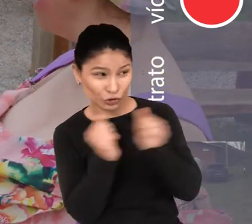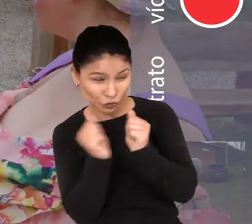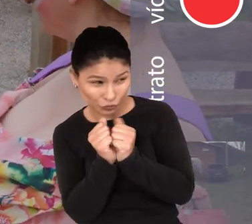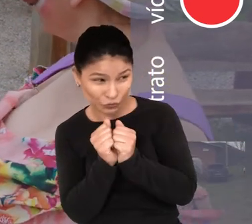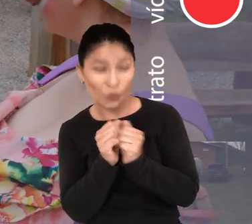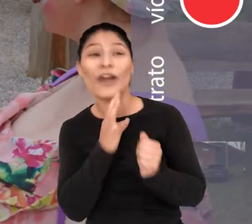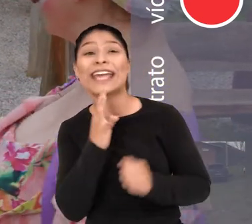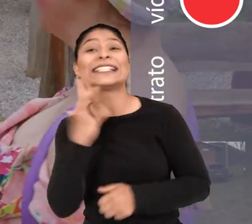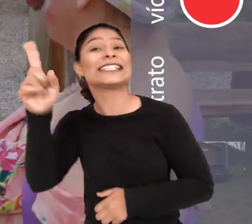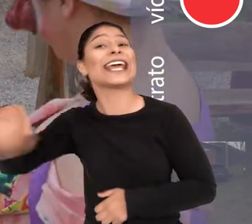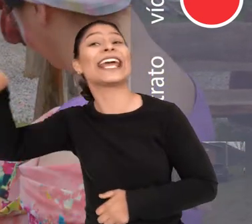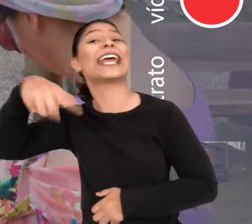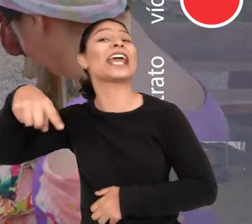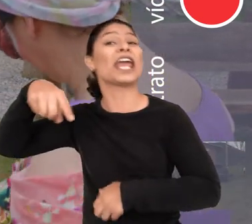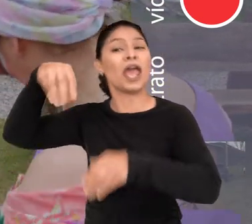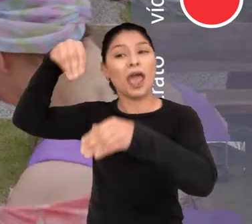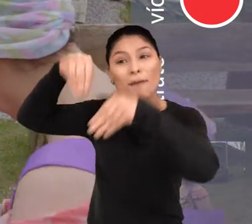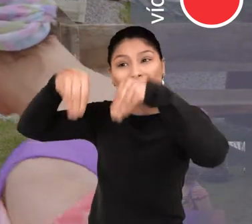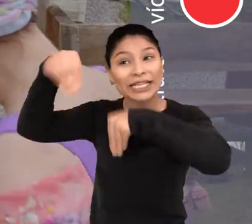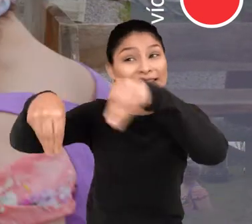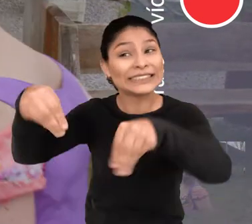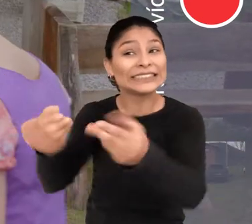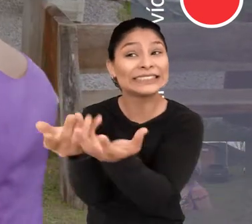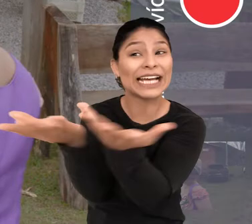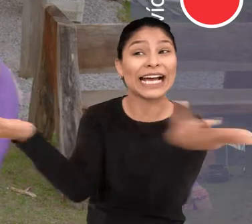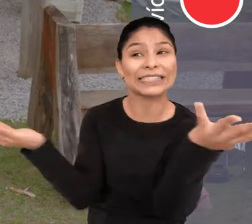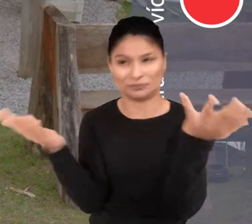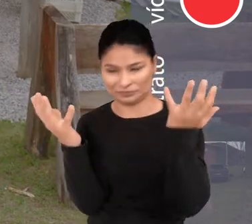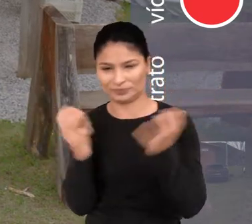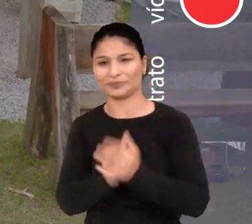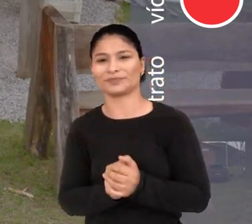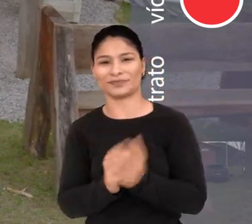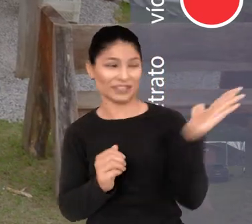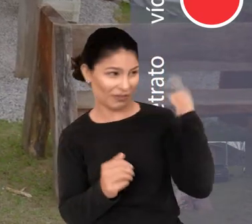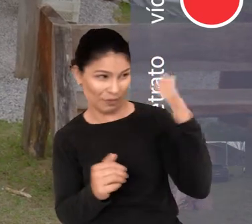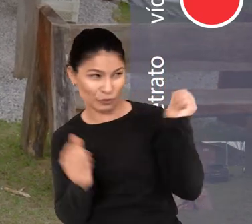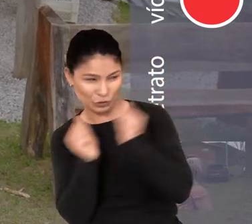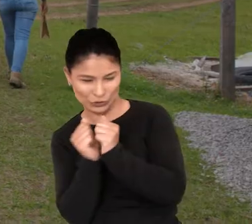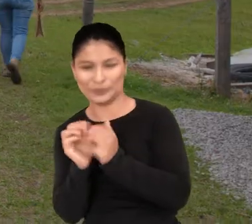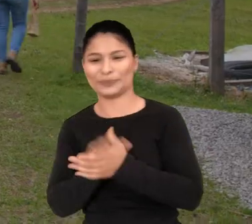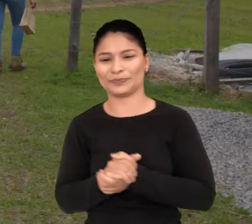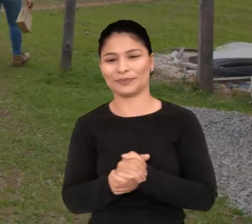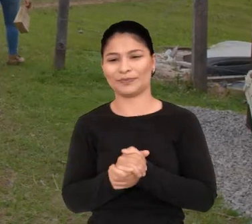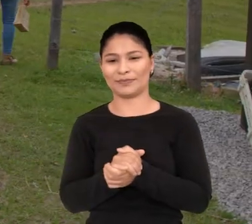Tu leva aí Sim, vamos Vamos, Helena Vamos junto Vamos lá Vem, Cesca Vamos